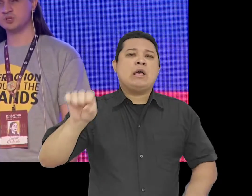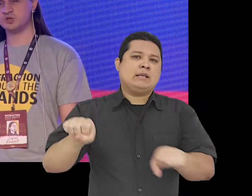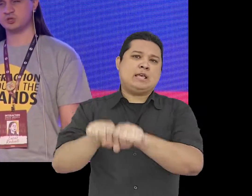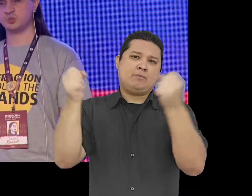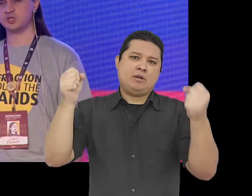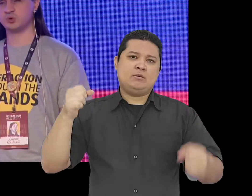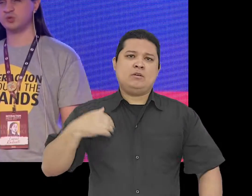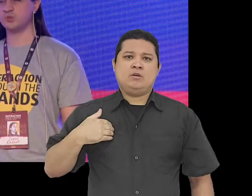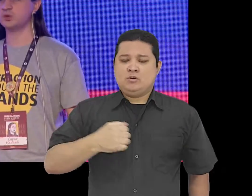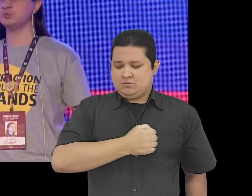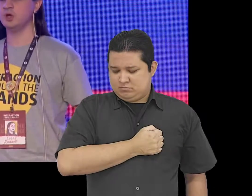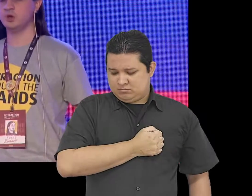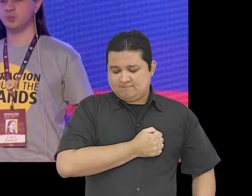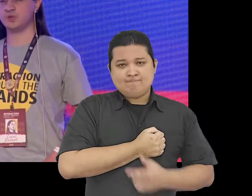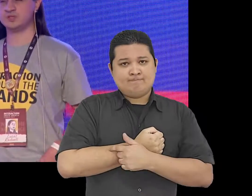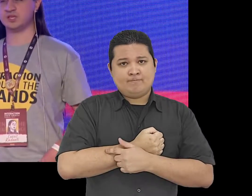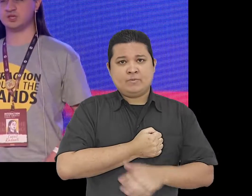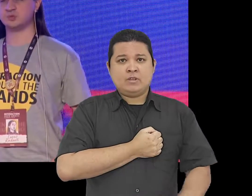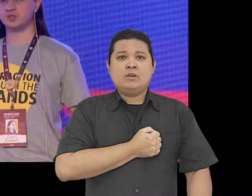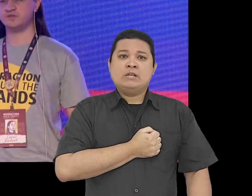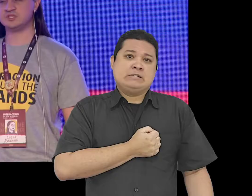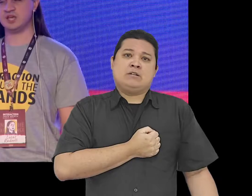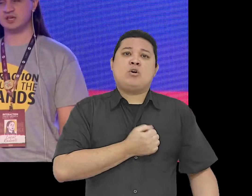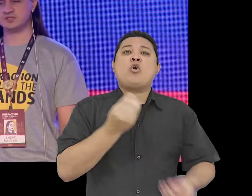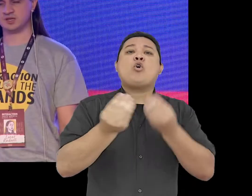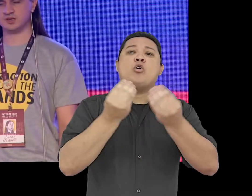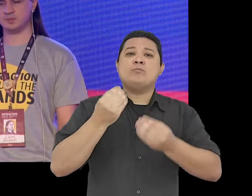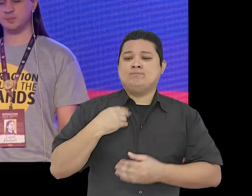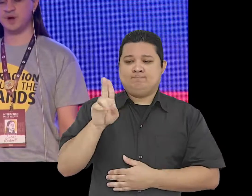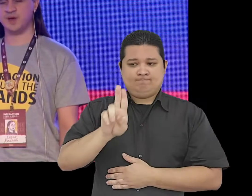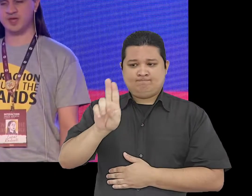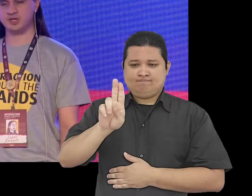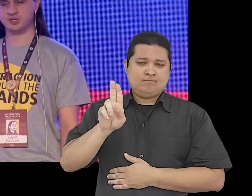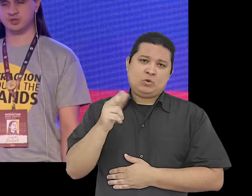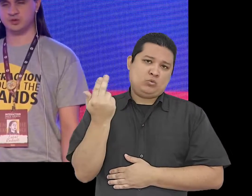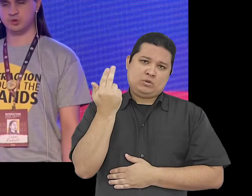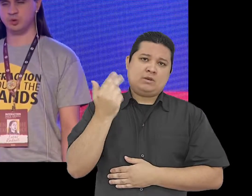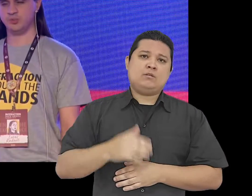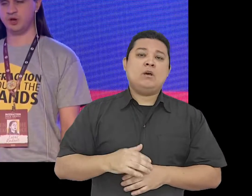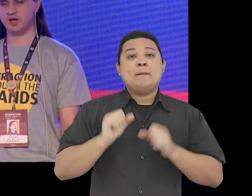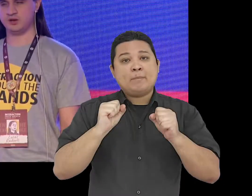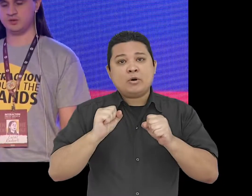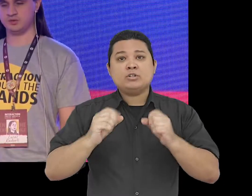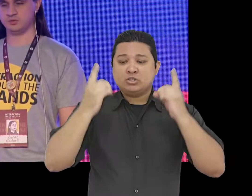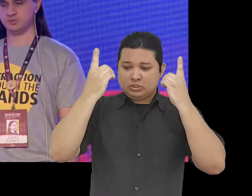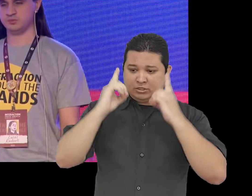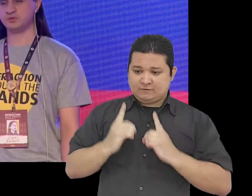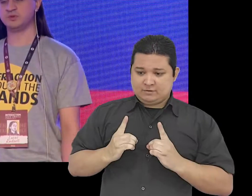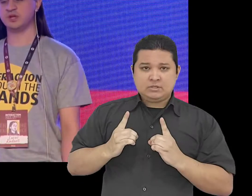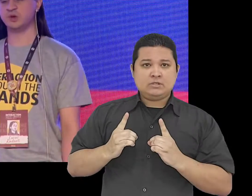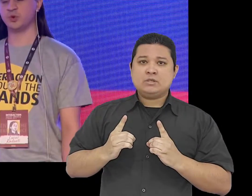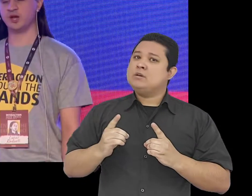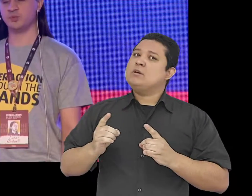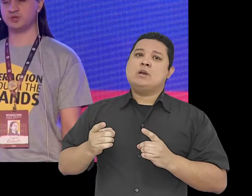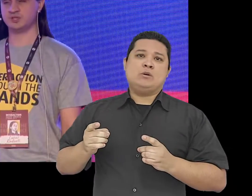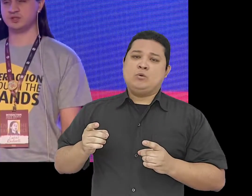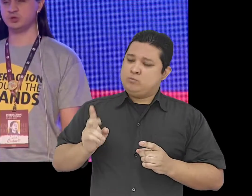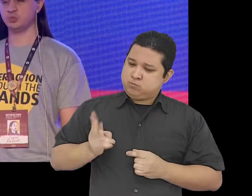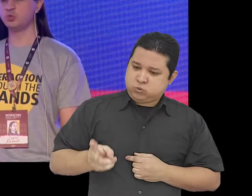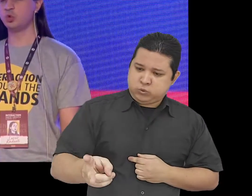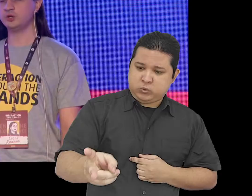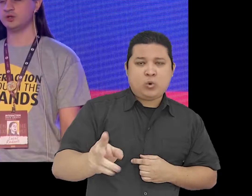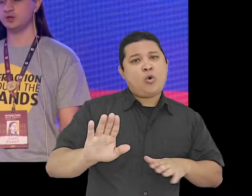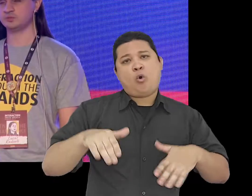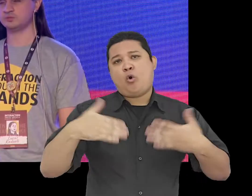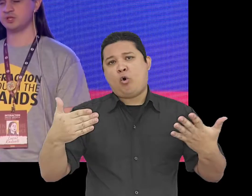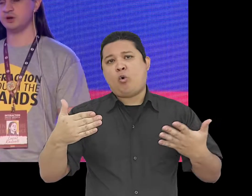você vai conseguir mexer seu braço por um tempo. Então, pode ser que seja uma deficiência permanente ou temporária. Na temporária pode ser